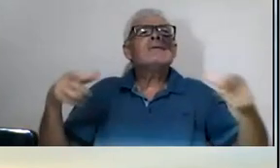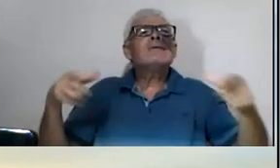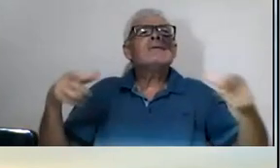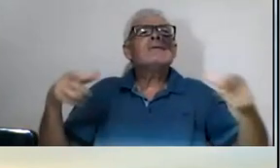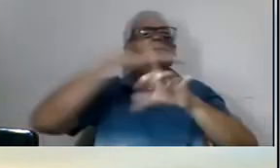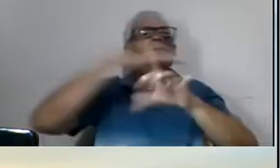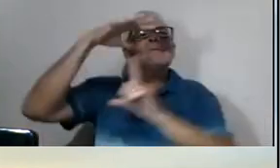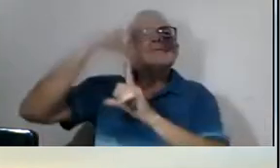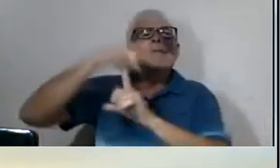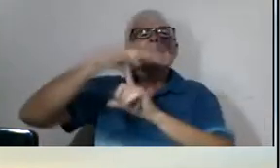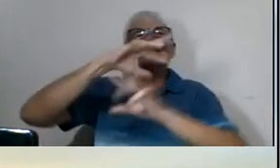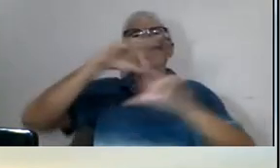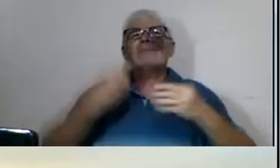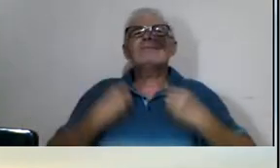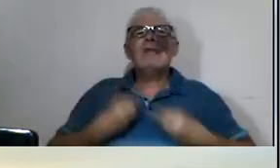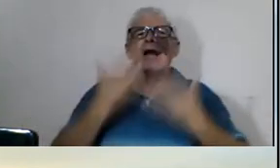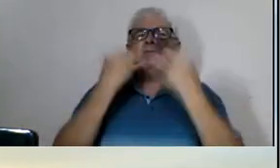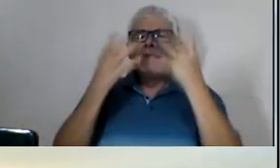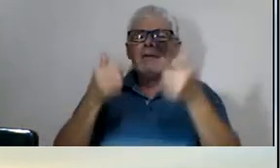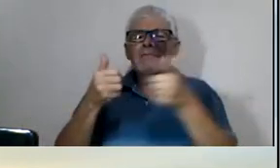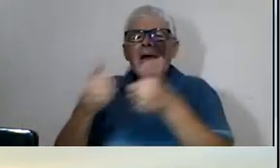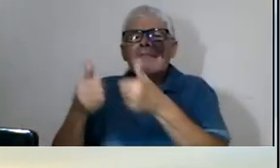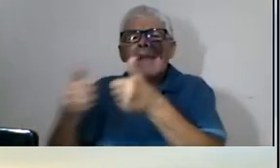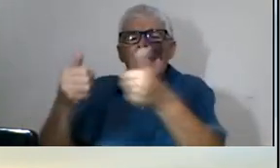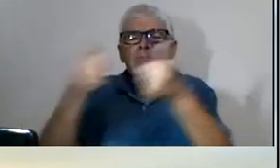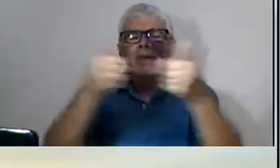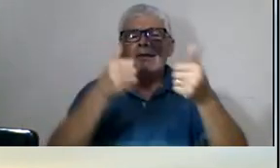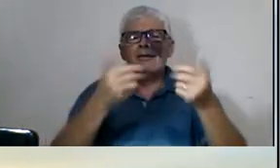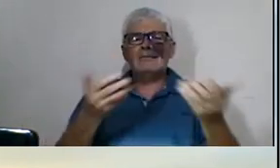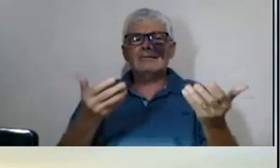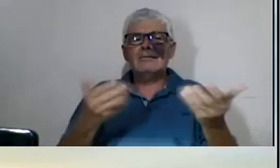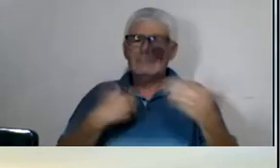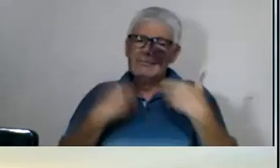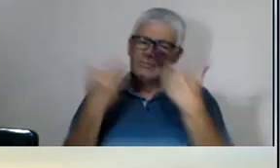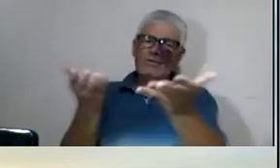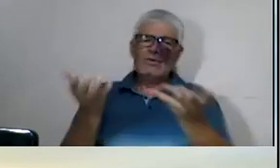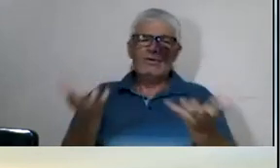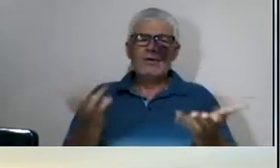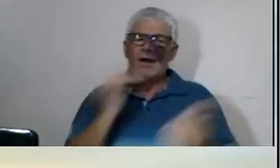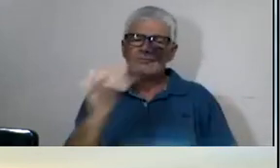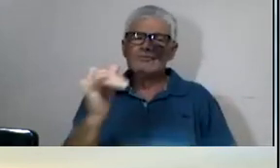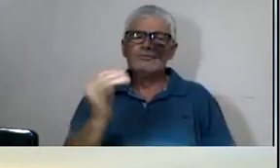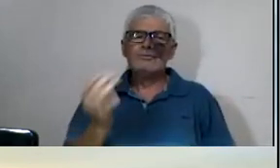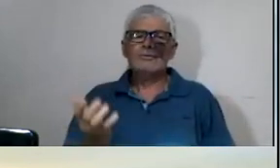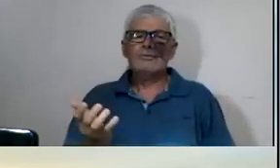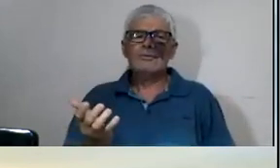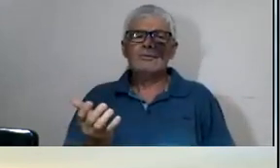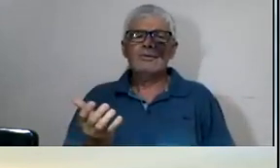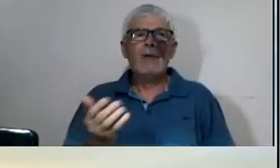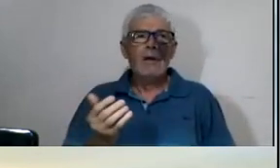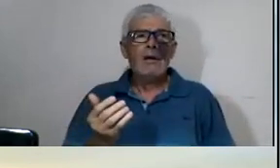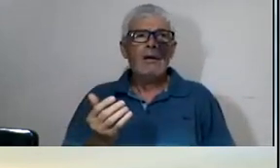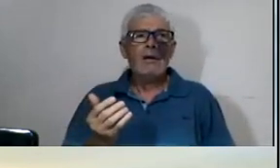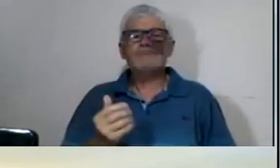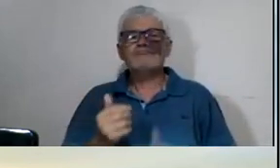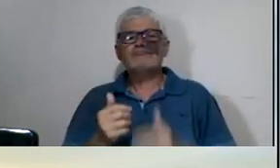como se diz? Um texto da senhora White. Estava escrito assim: mas enquanto deixaram a construção da casa do Senhor,